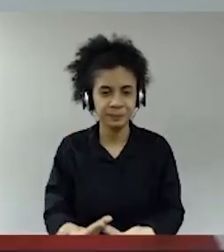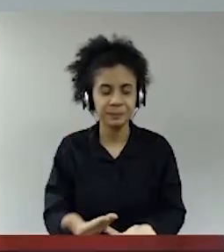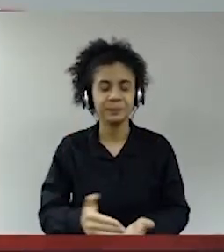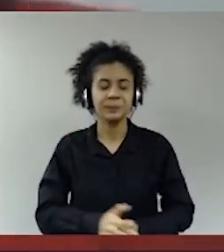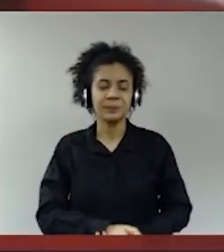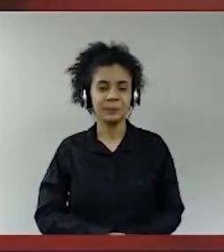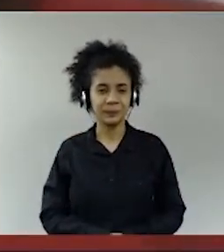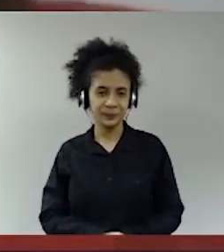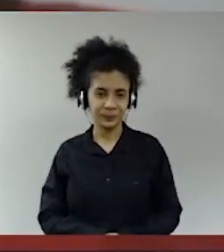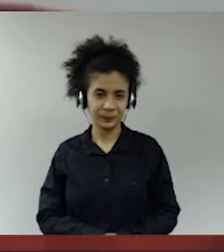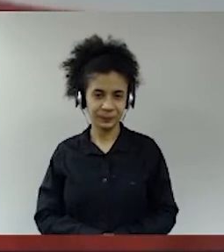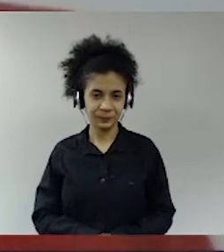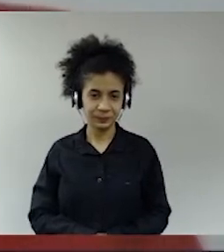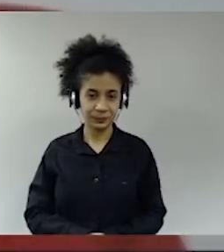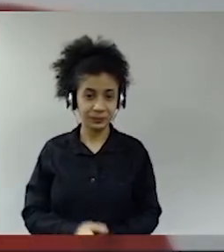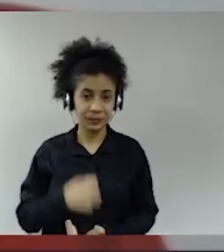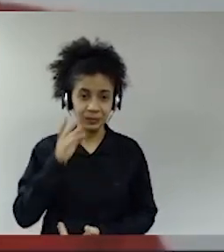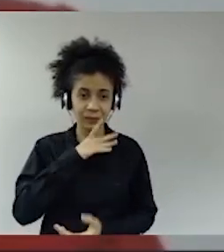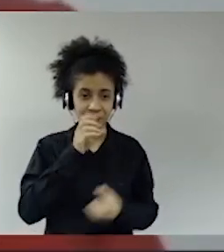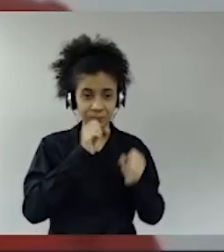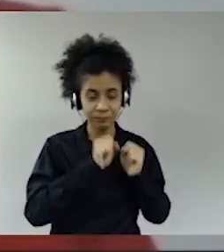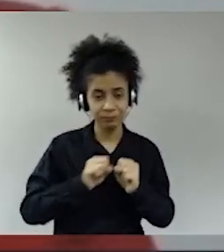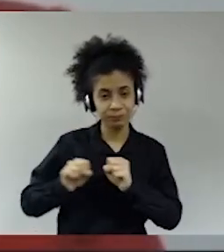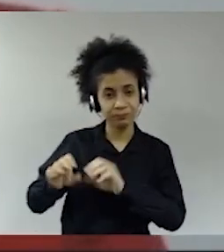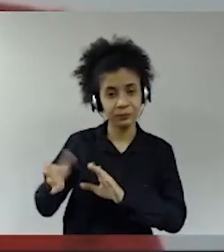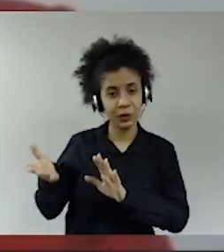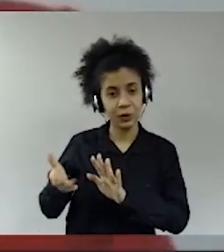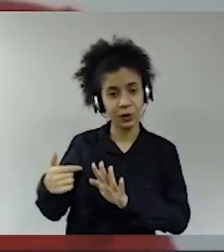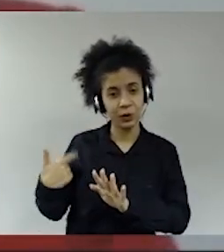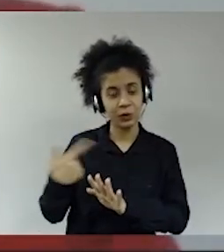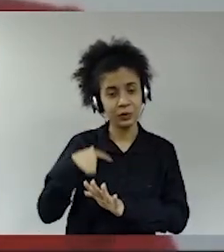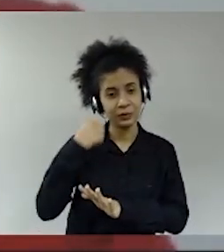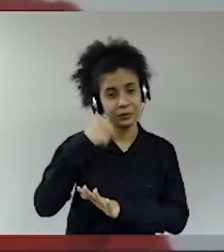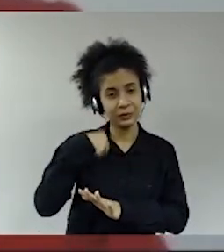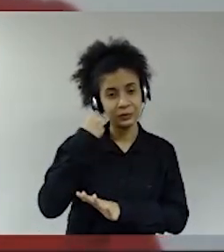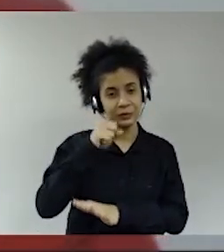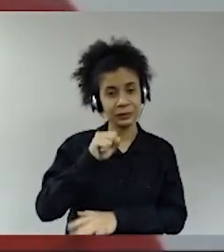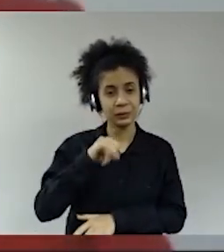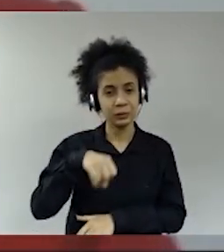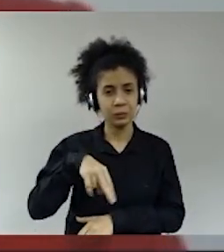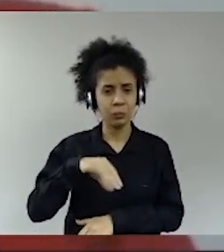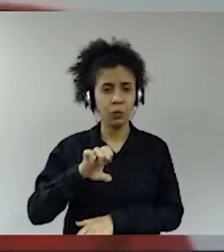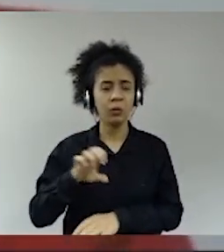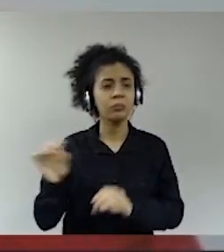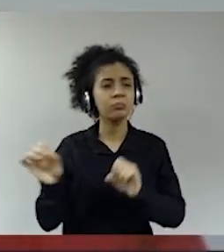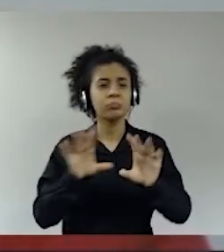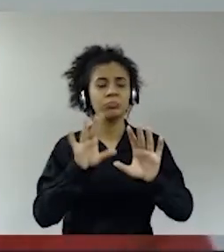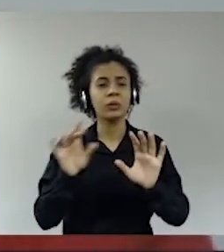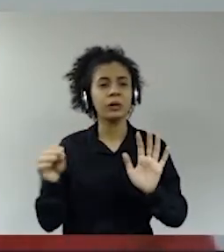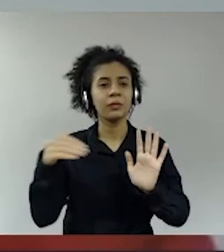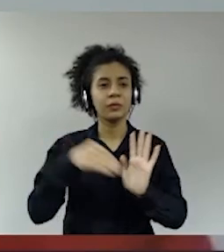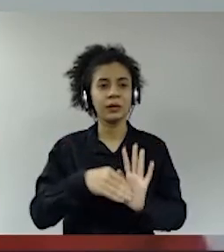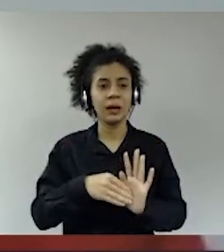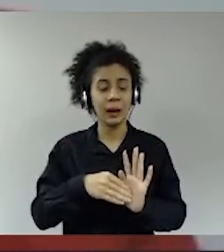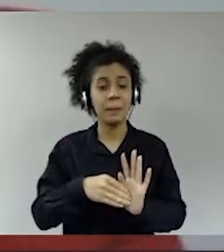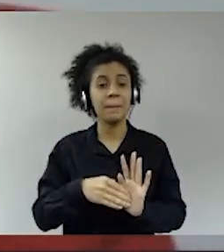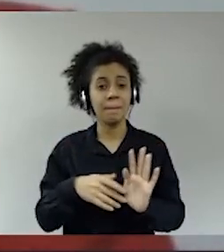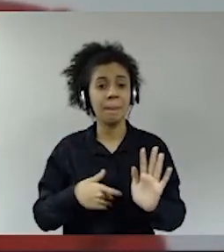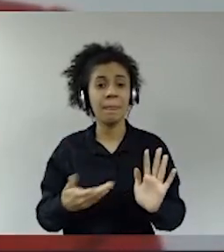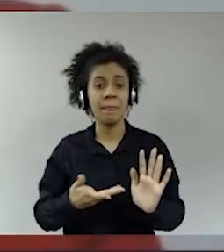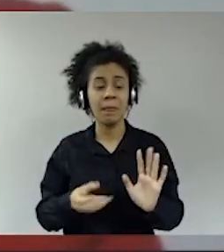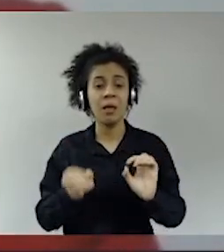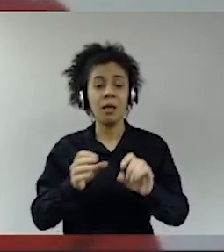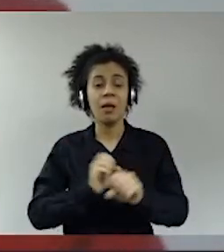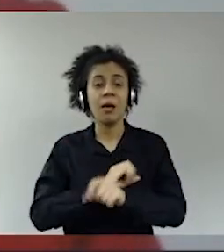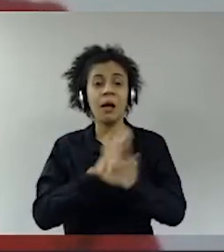Obrigada. Passo de imediato, então, para a nossa senadora Simone, para as considerações finais. E quero deixar